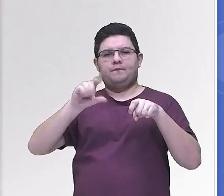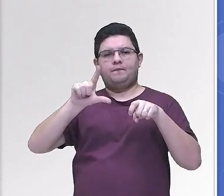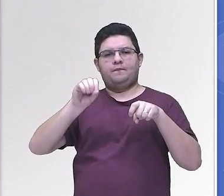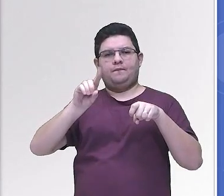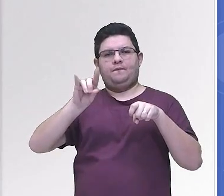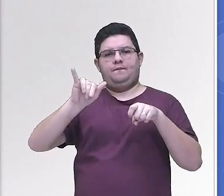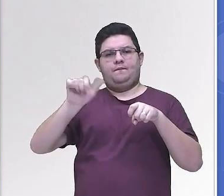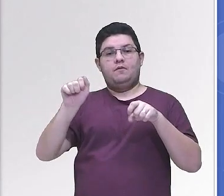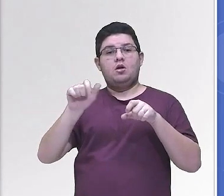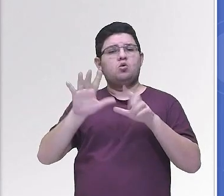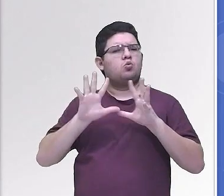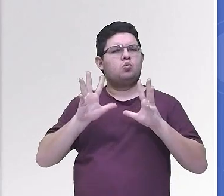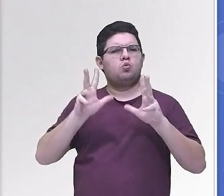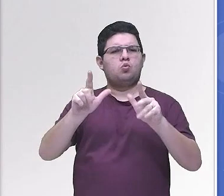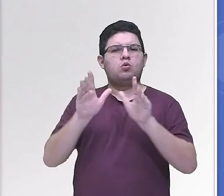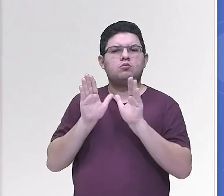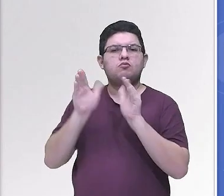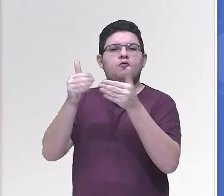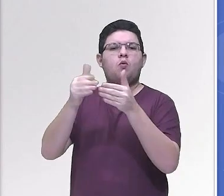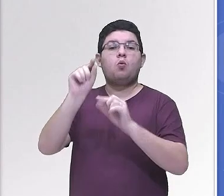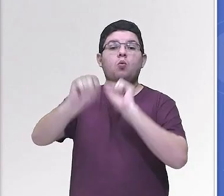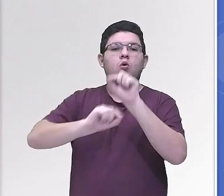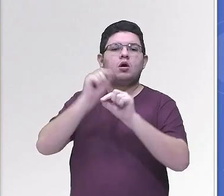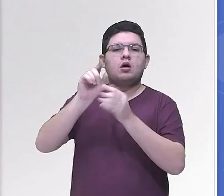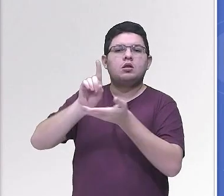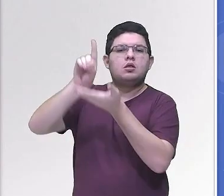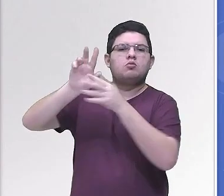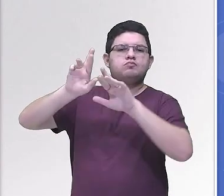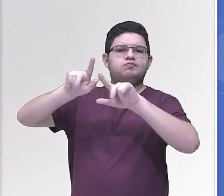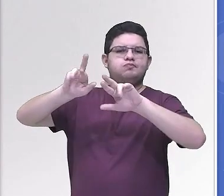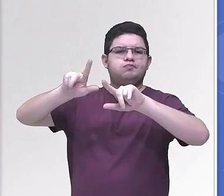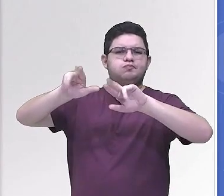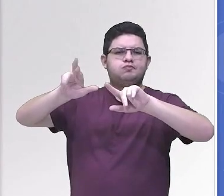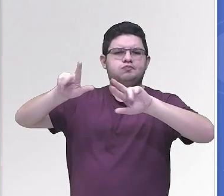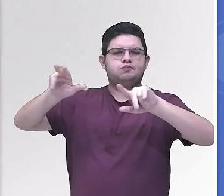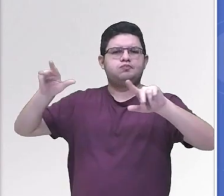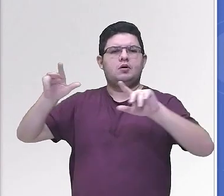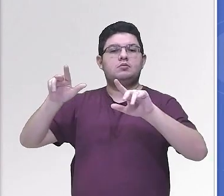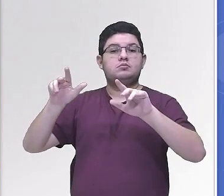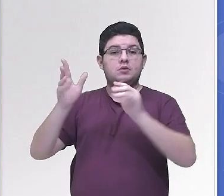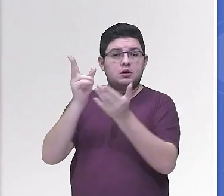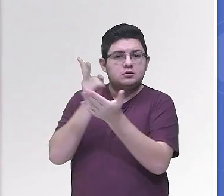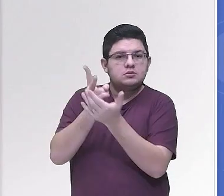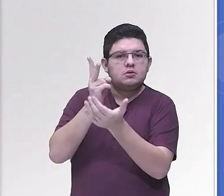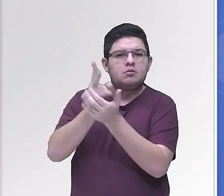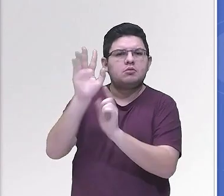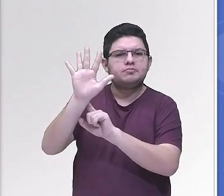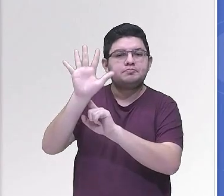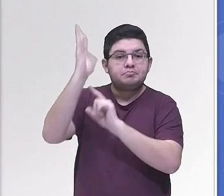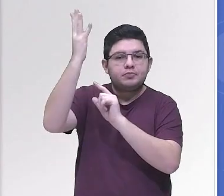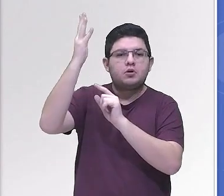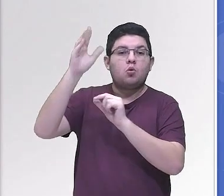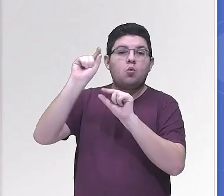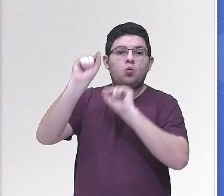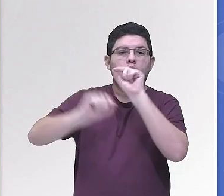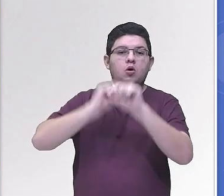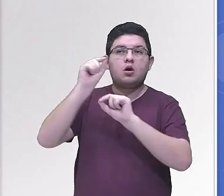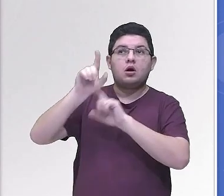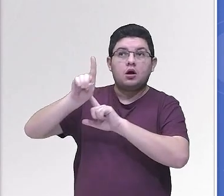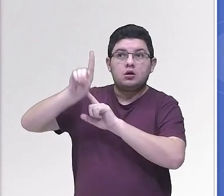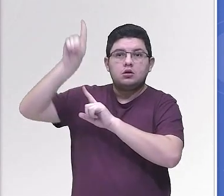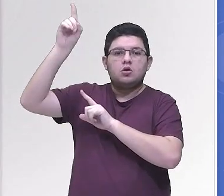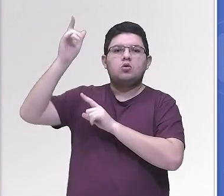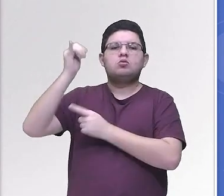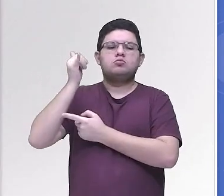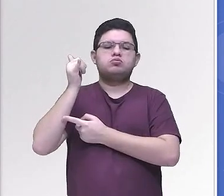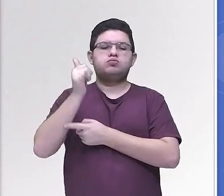né? Tudo era explicado de uma maneira cosmológica, ou de uma maneira onde os deuses diziam tudo o